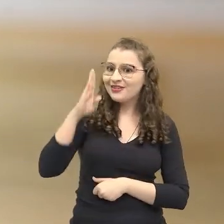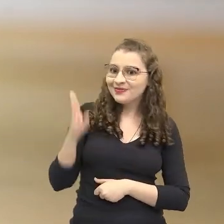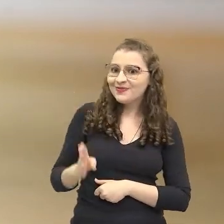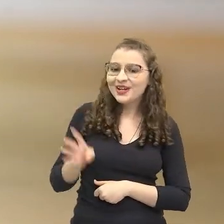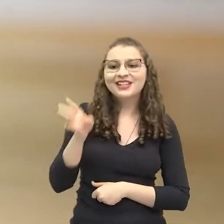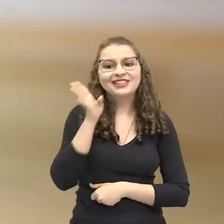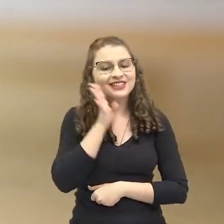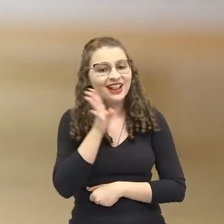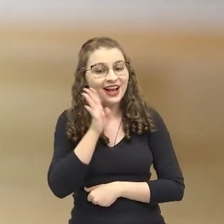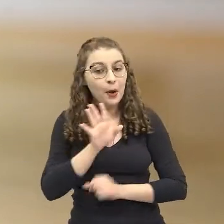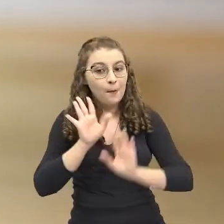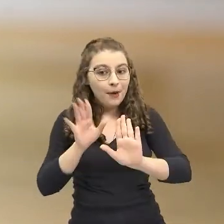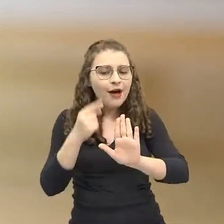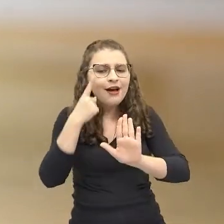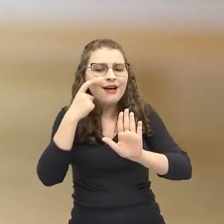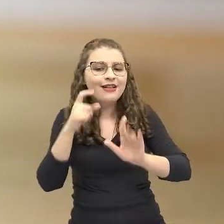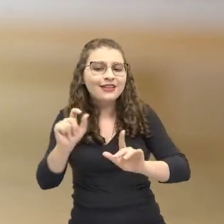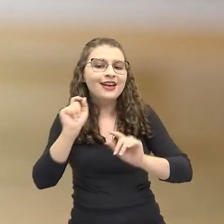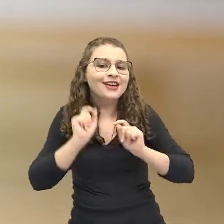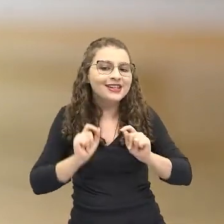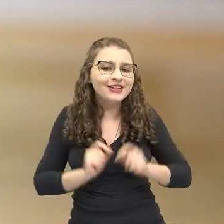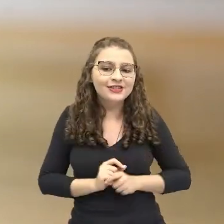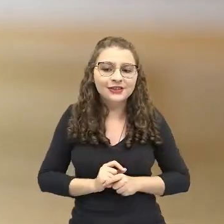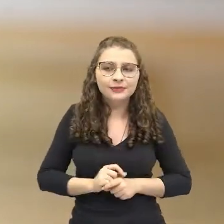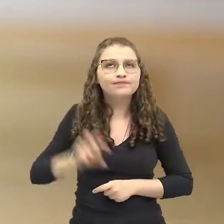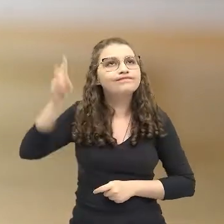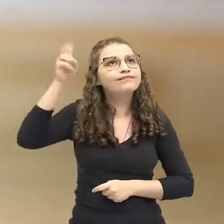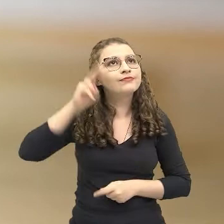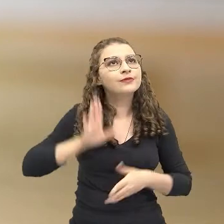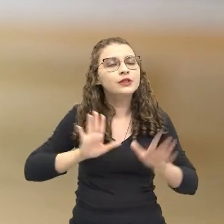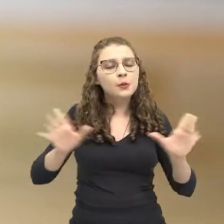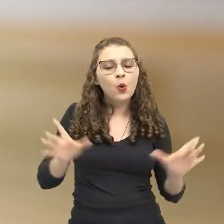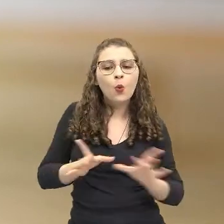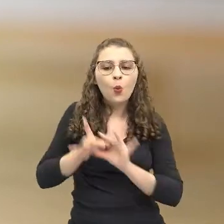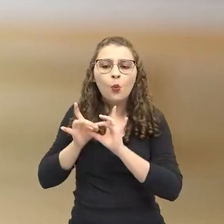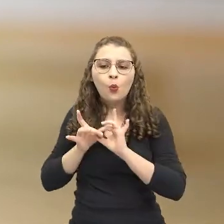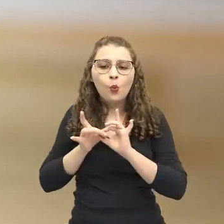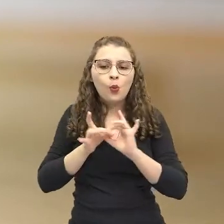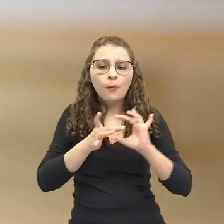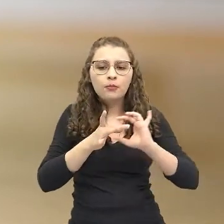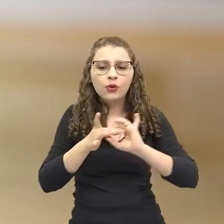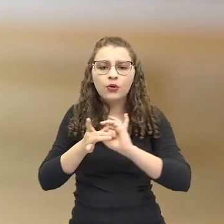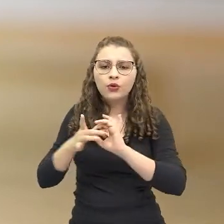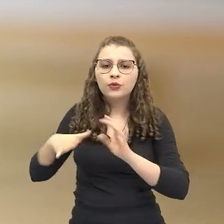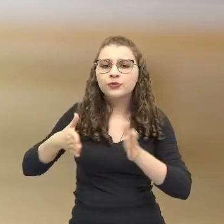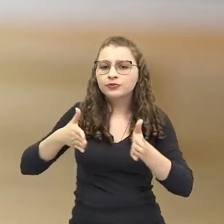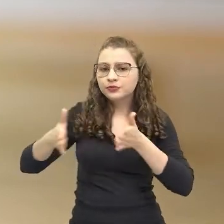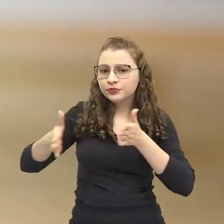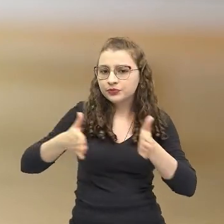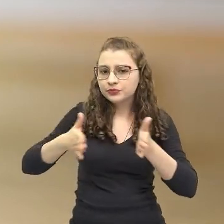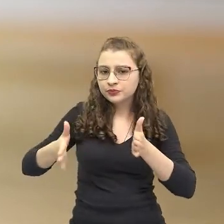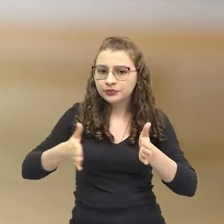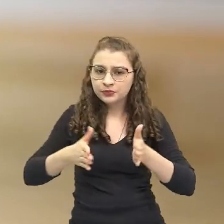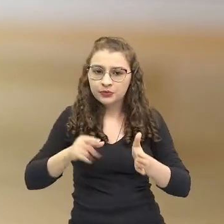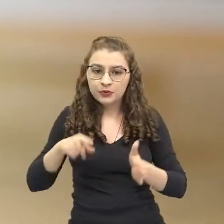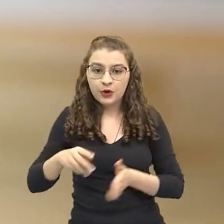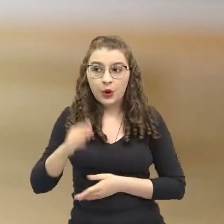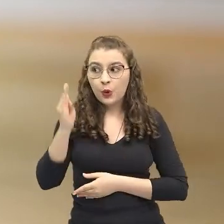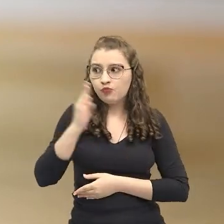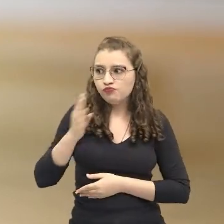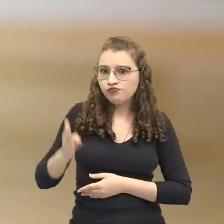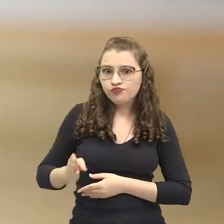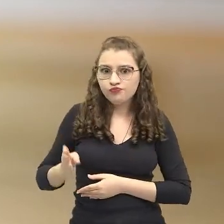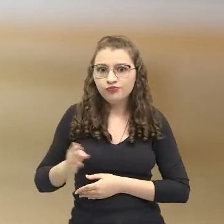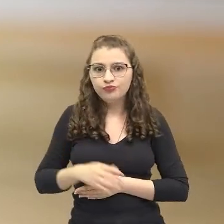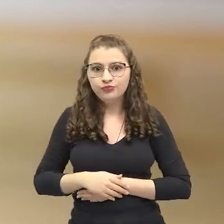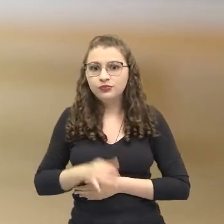interessante a gente ressaltar que, historicamente, esse movimento está ligado a algumas questões daquele período que o Brasil estava vivendo.